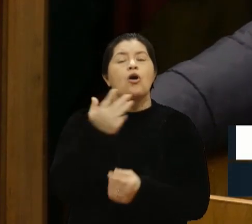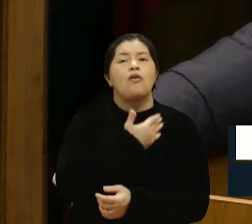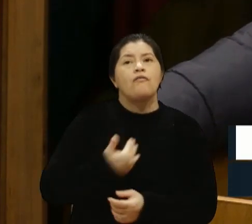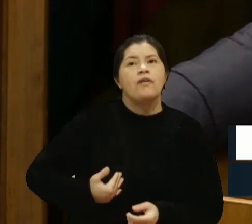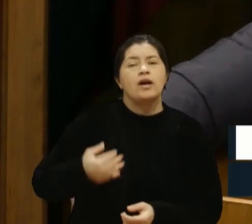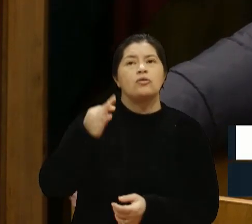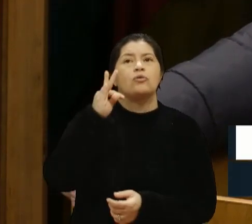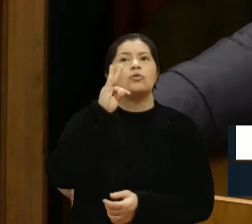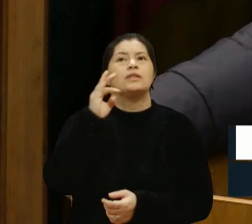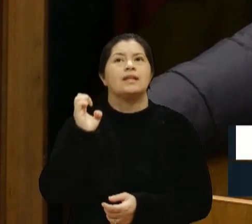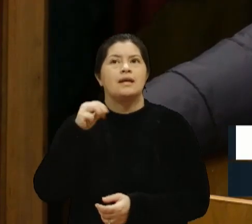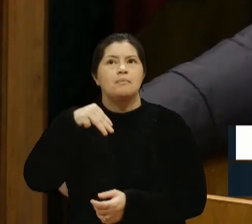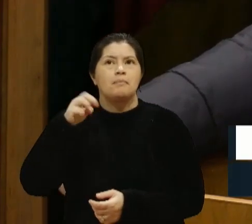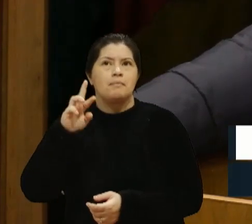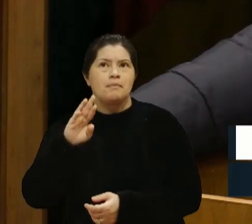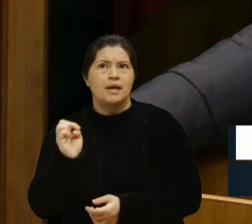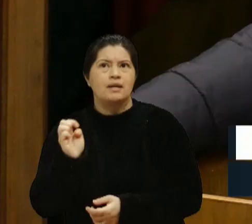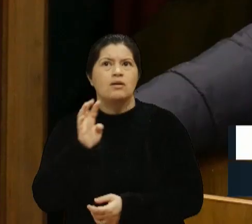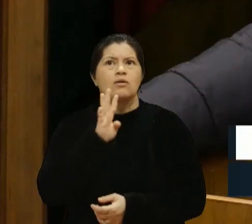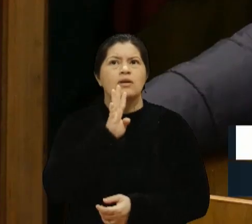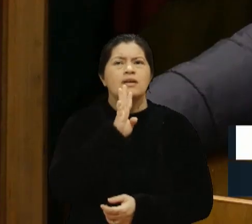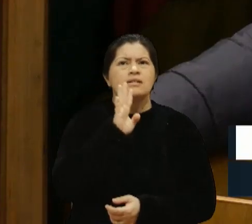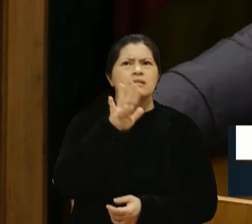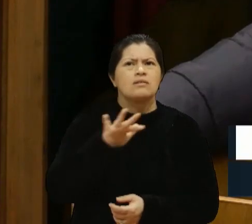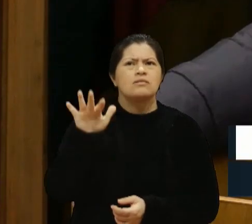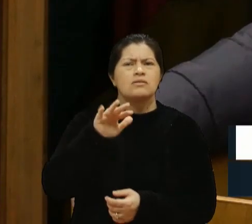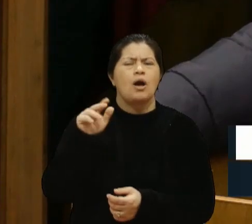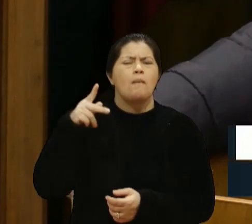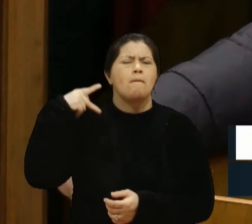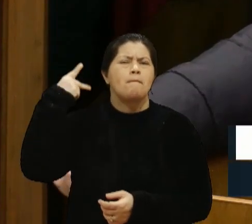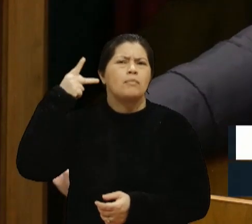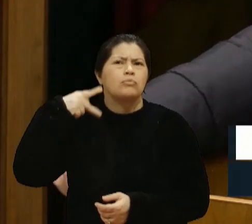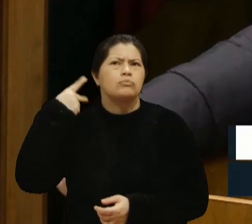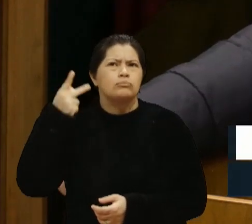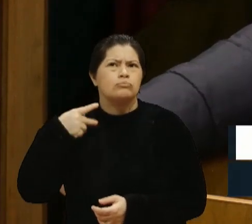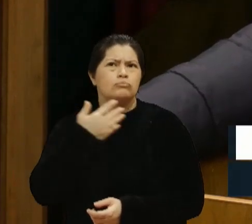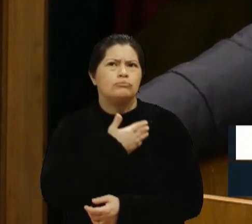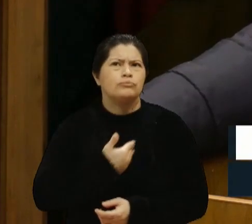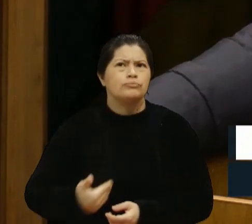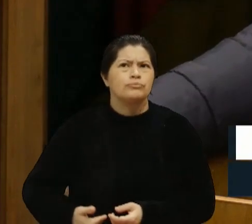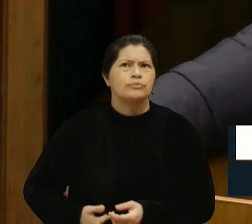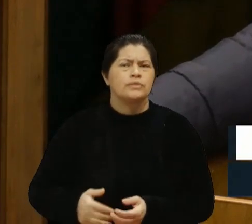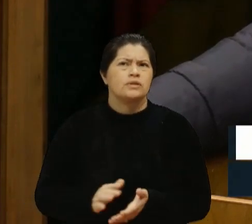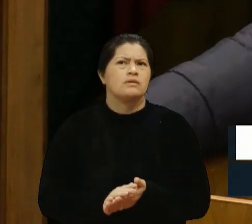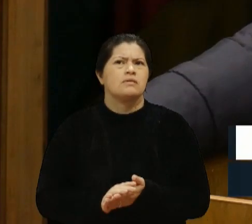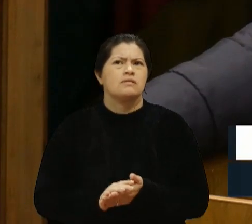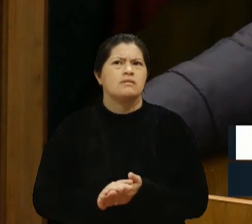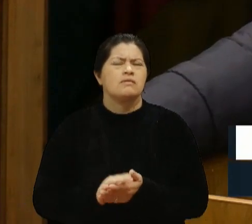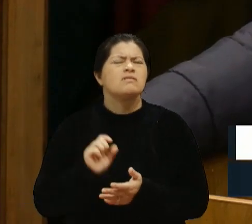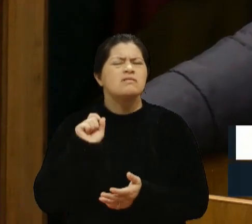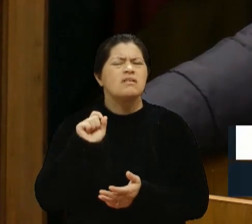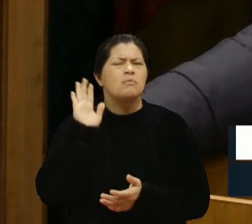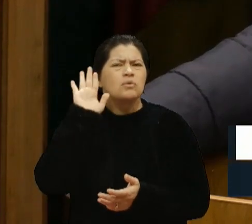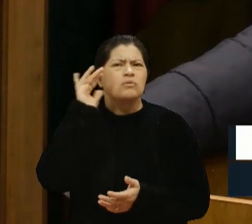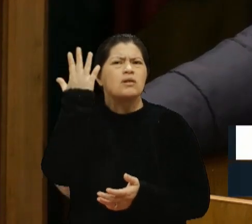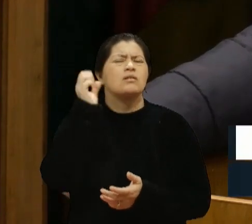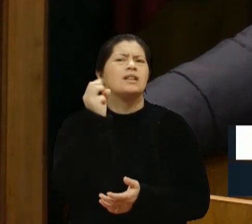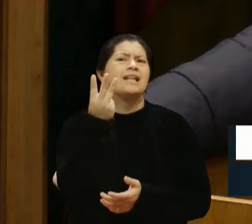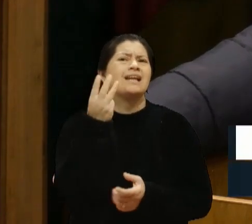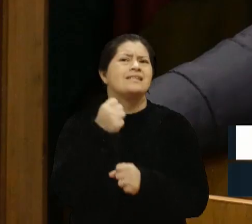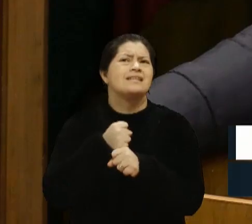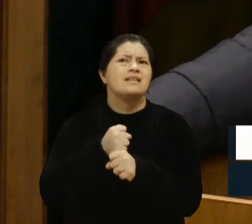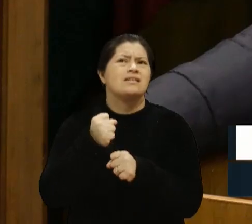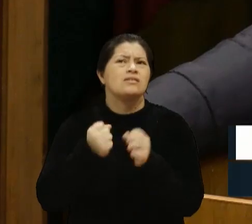Bolsonaro reconheceram comunidades terapêuticas como política pública. Em 3 anos e meio, sabe o que aconteceu, vereador Ramon? Saltamos